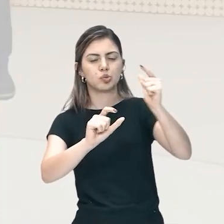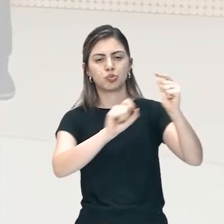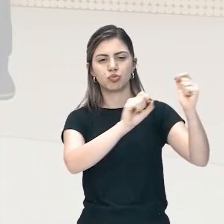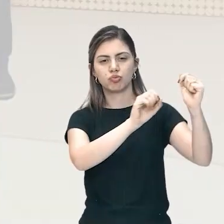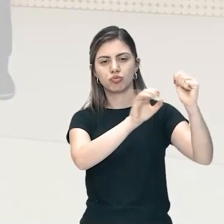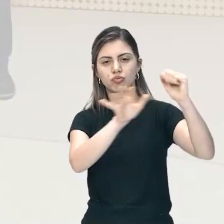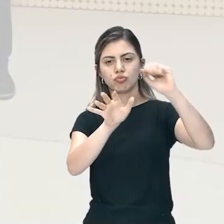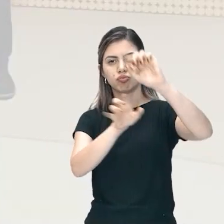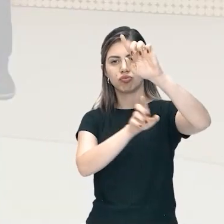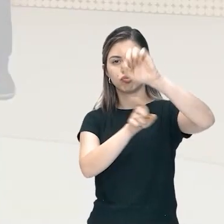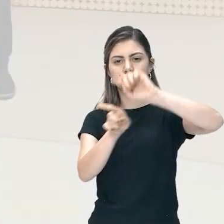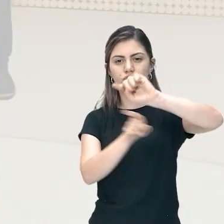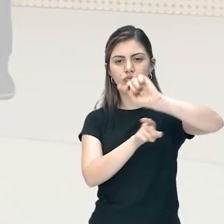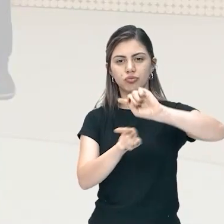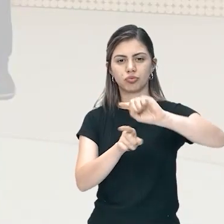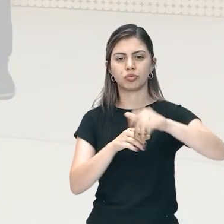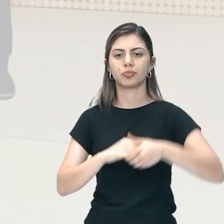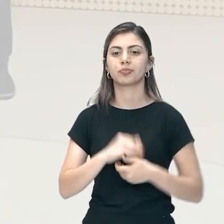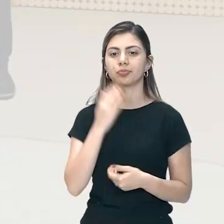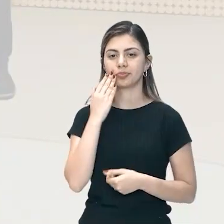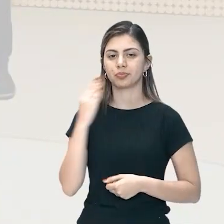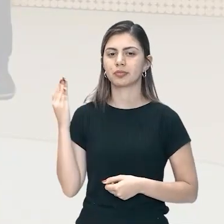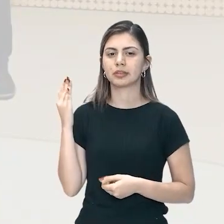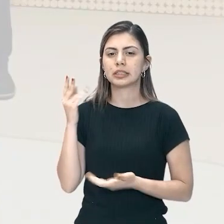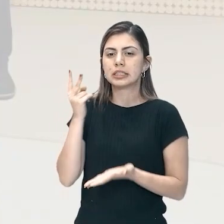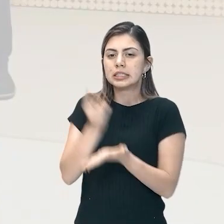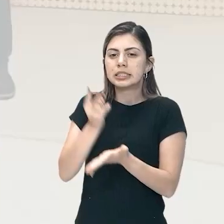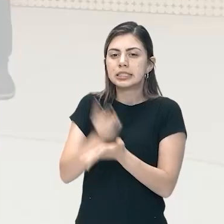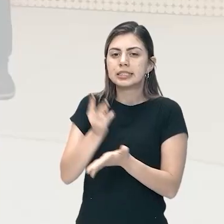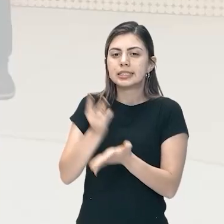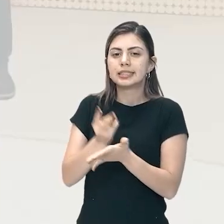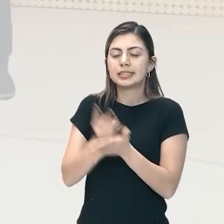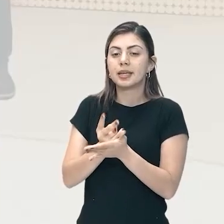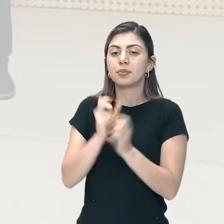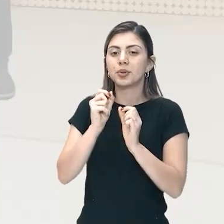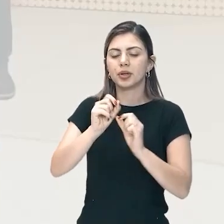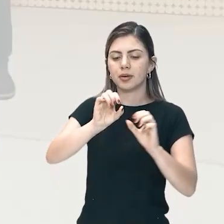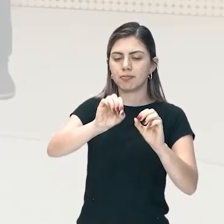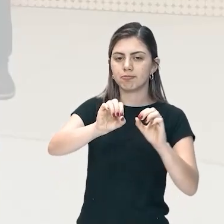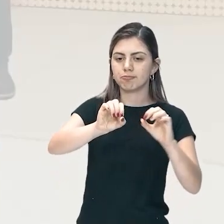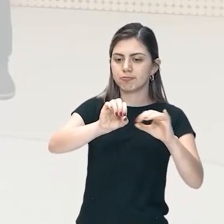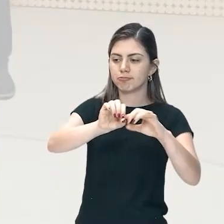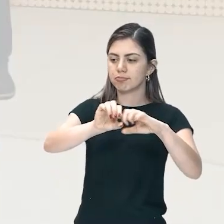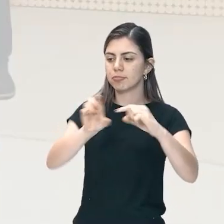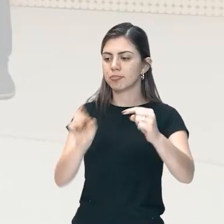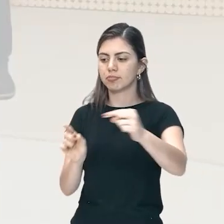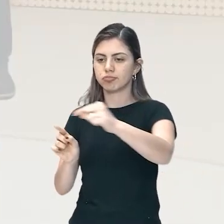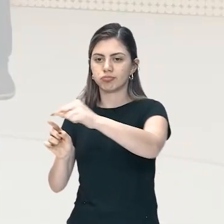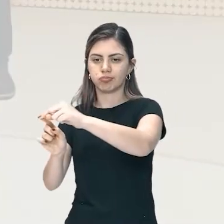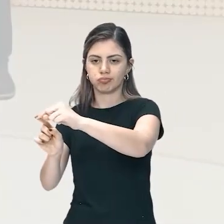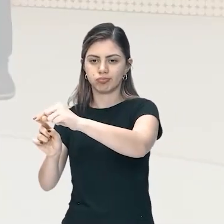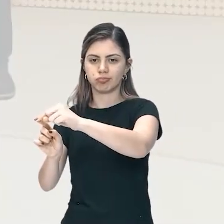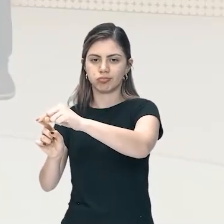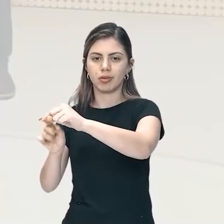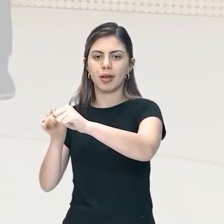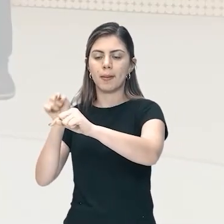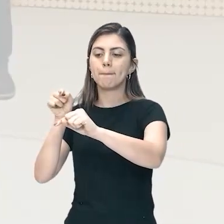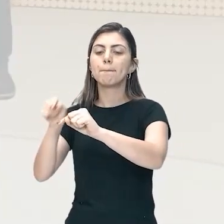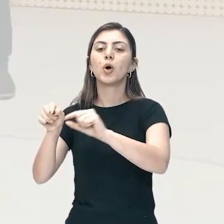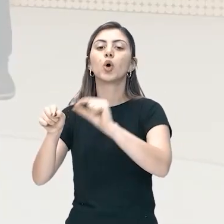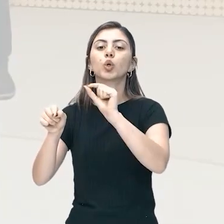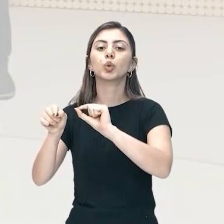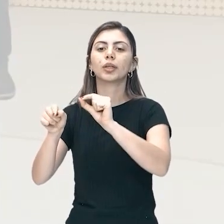nós teremos o cruzamento deles sempre naquele mesmo ponto. Nós chamamos esse ponto de